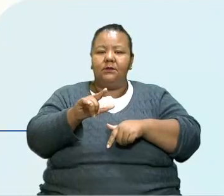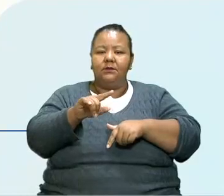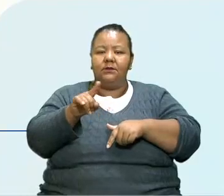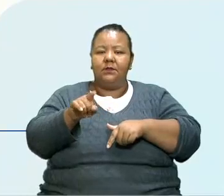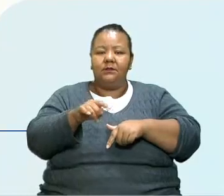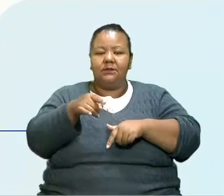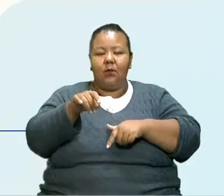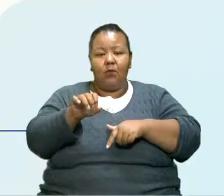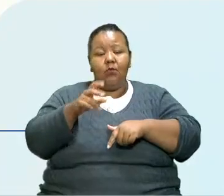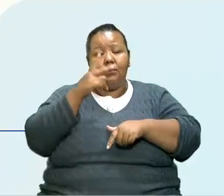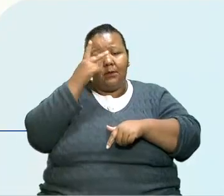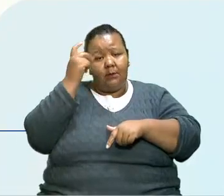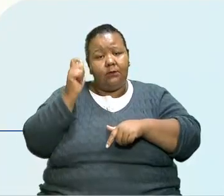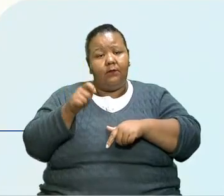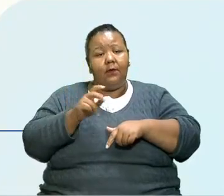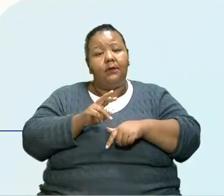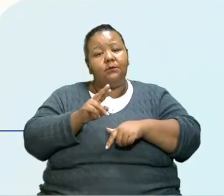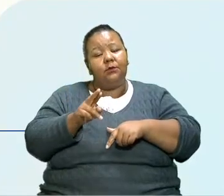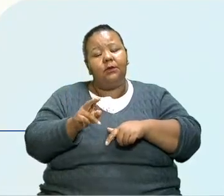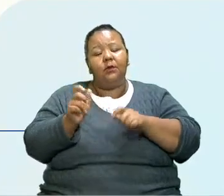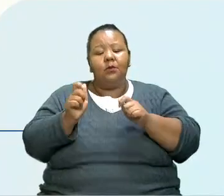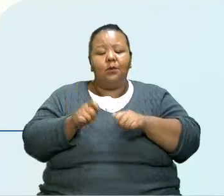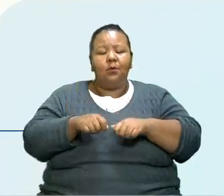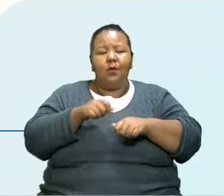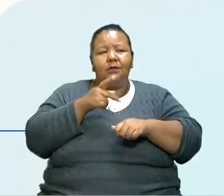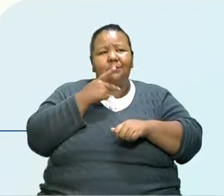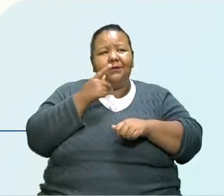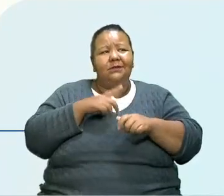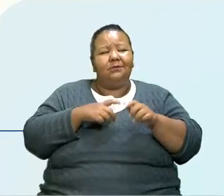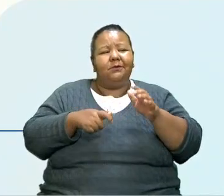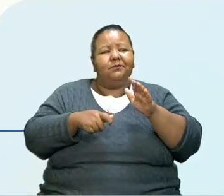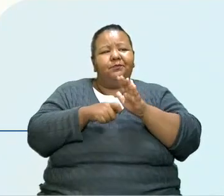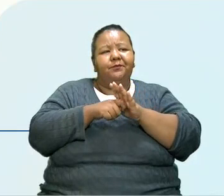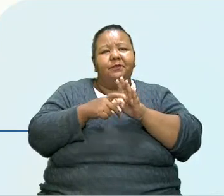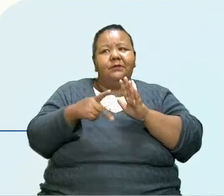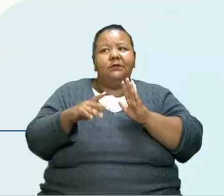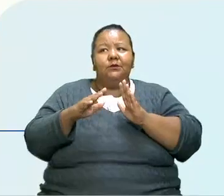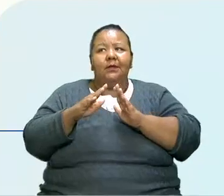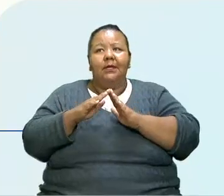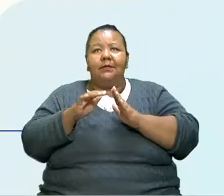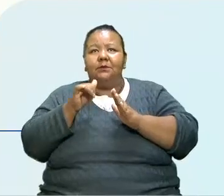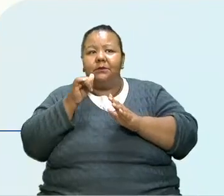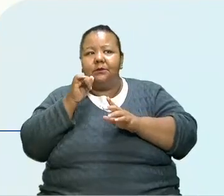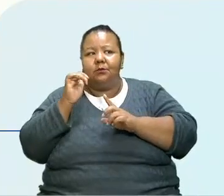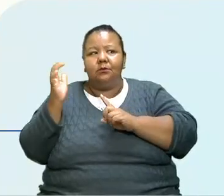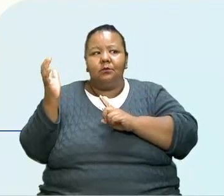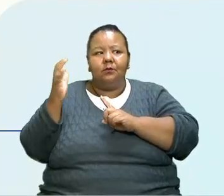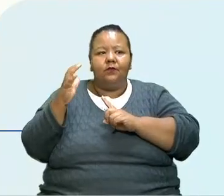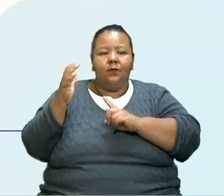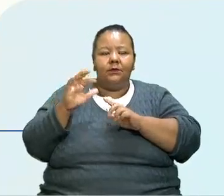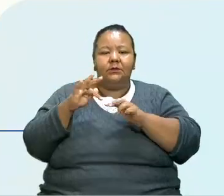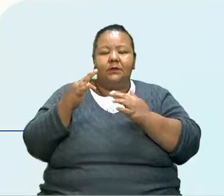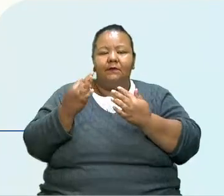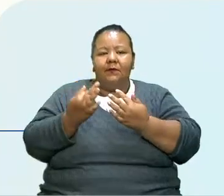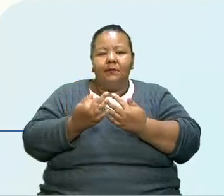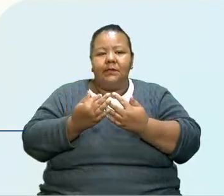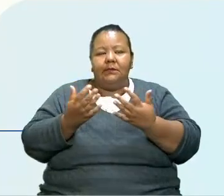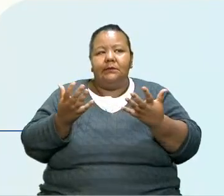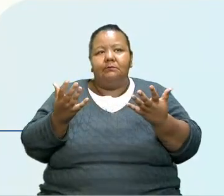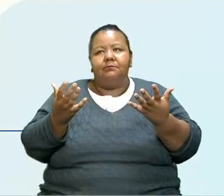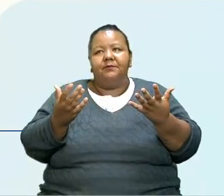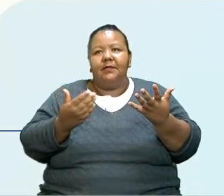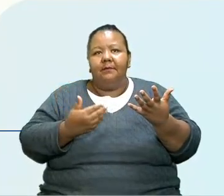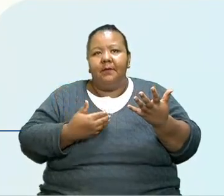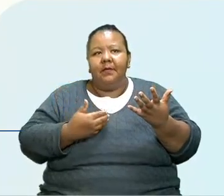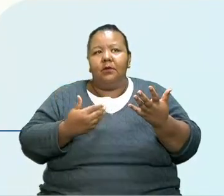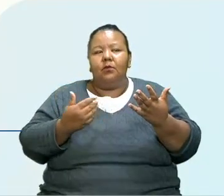vão falar assim, olha, o que, que pode restringir na sua casa? É a influência da família? É a influência de amigos? São